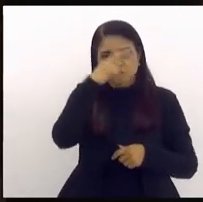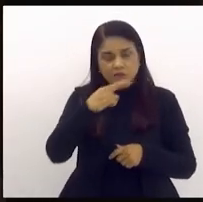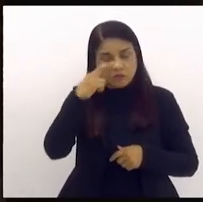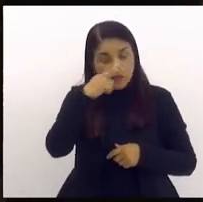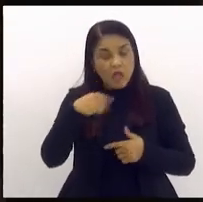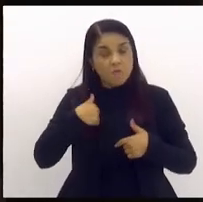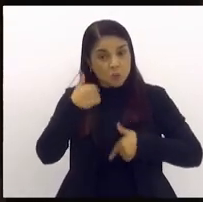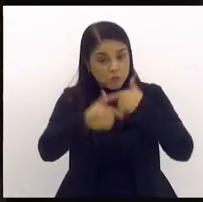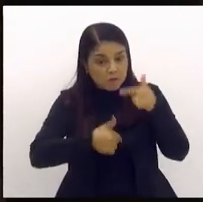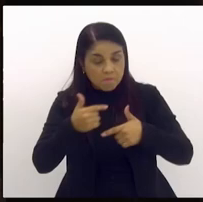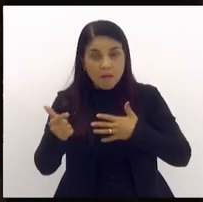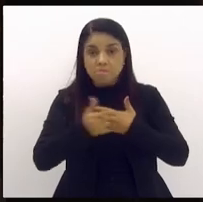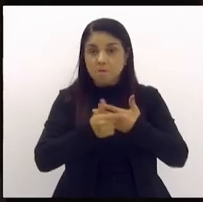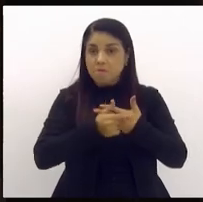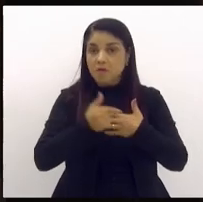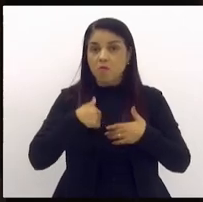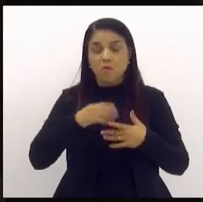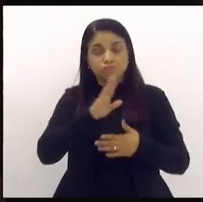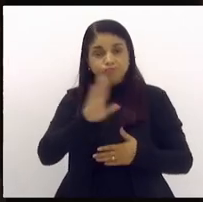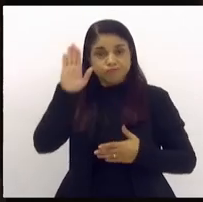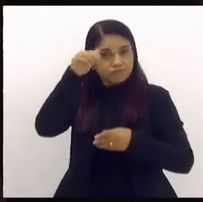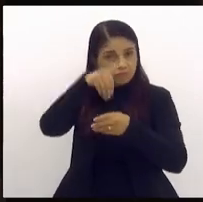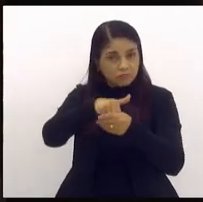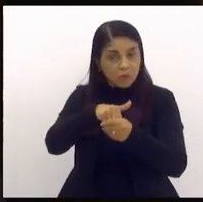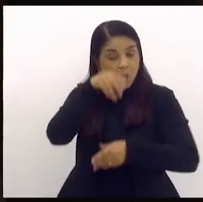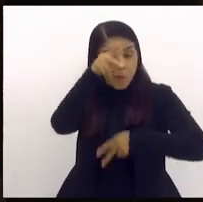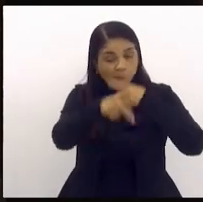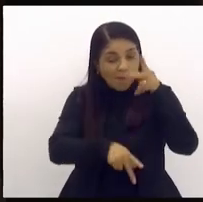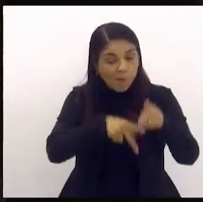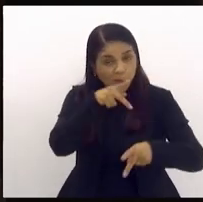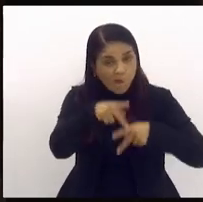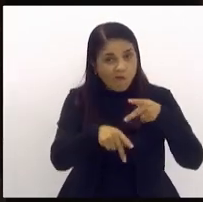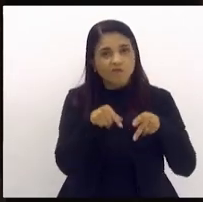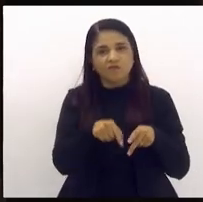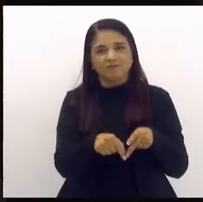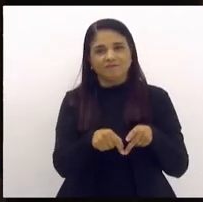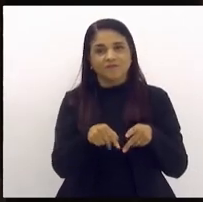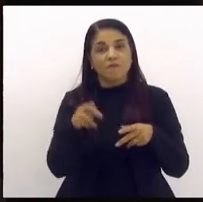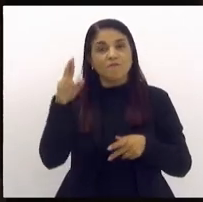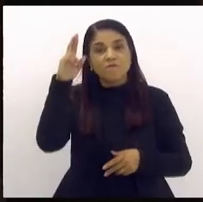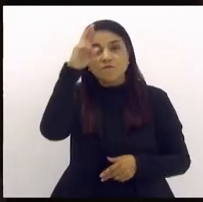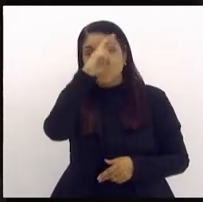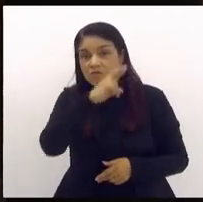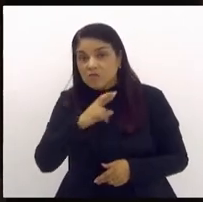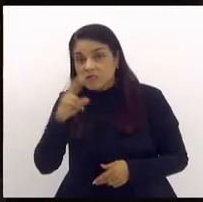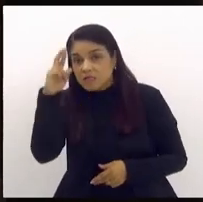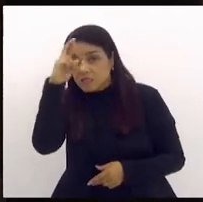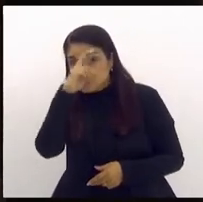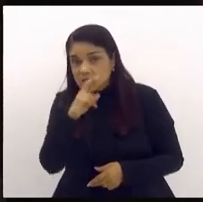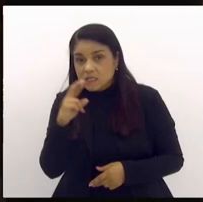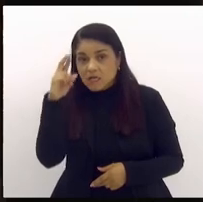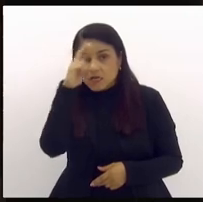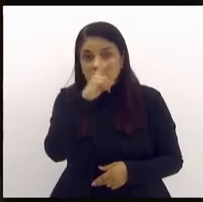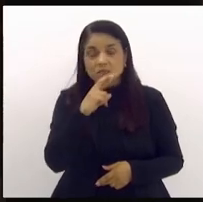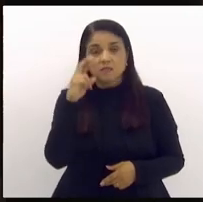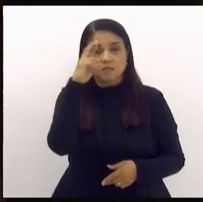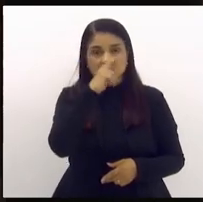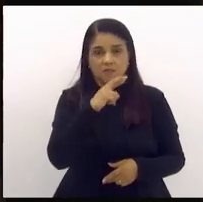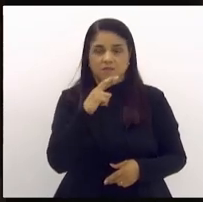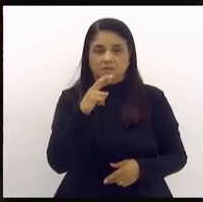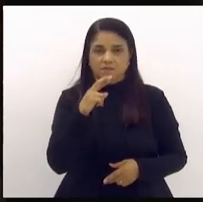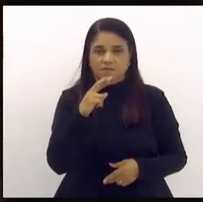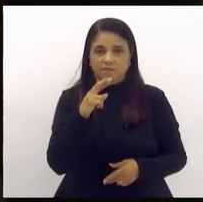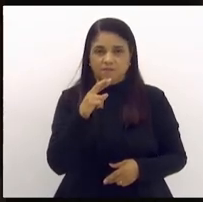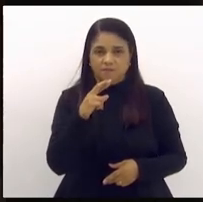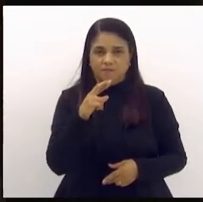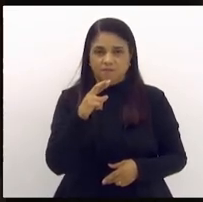Fui eleito, chancelado, tutelado pelo povo para estar fiscalizando. Fiscalizando, que é a